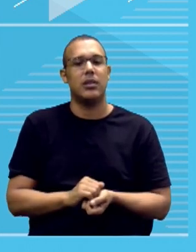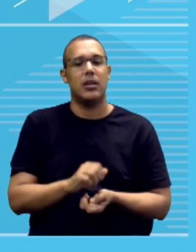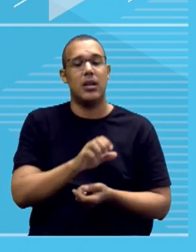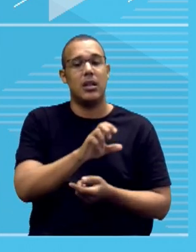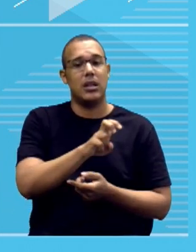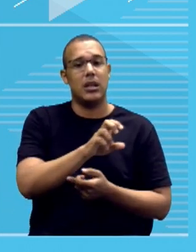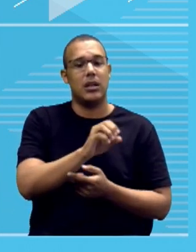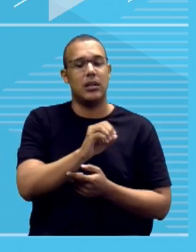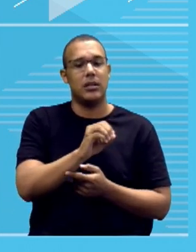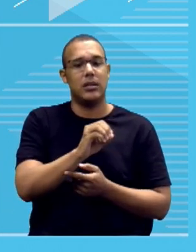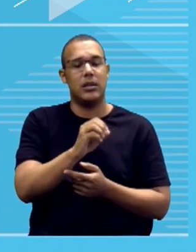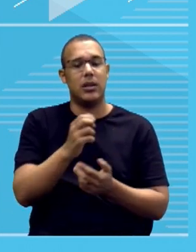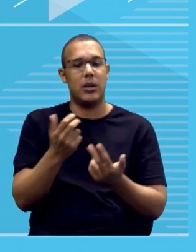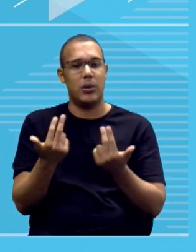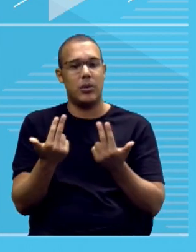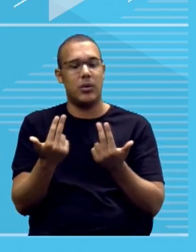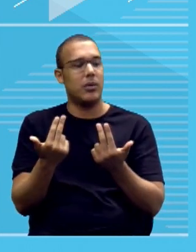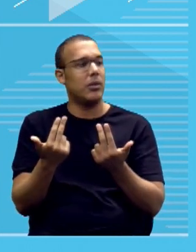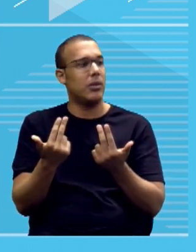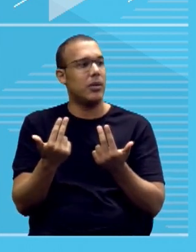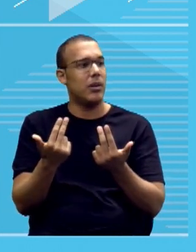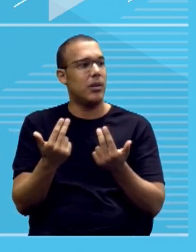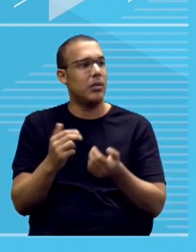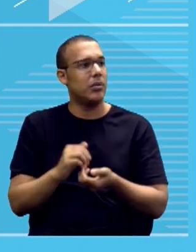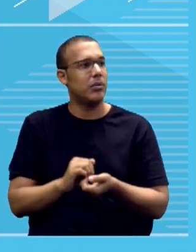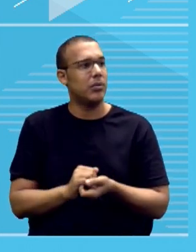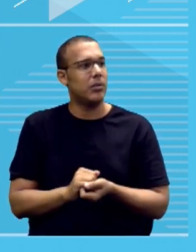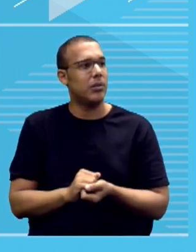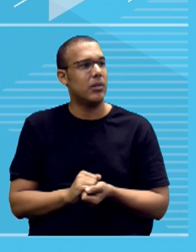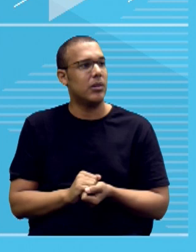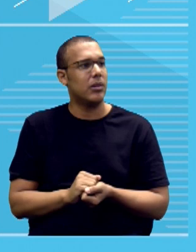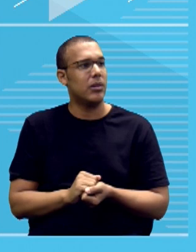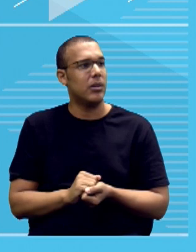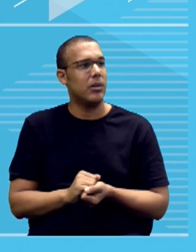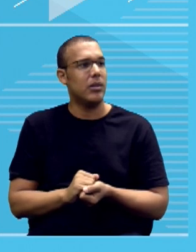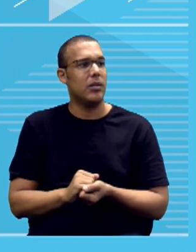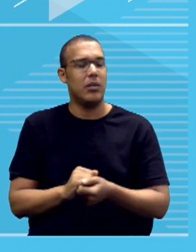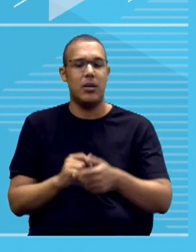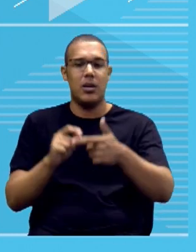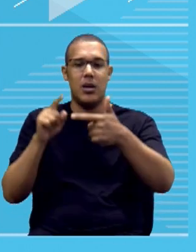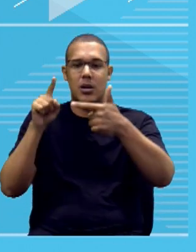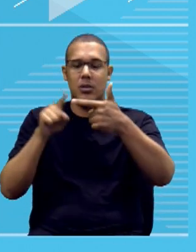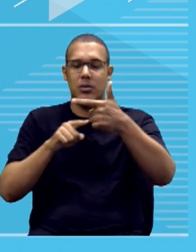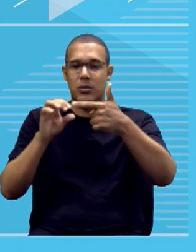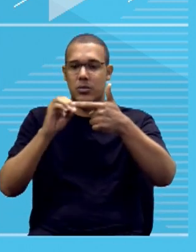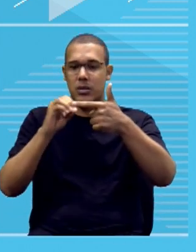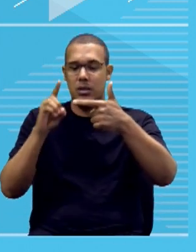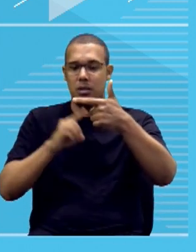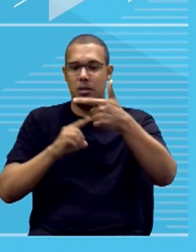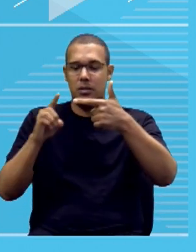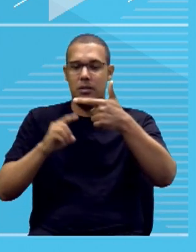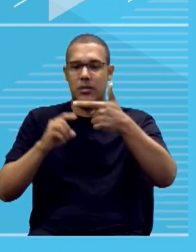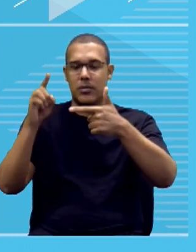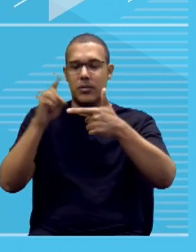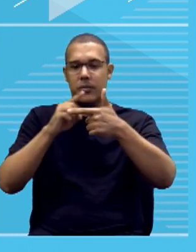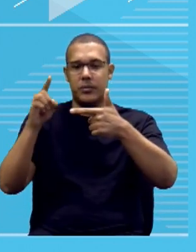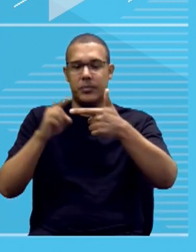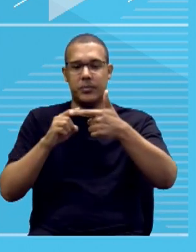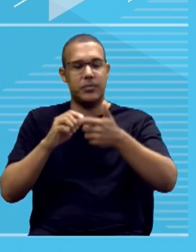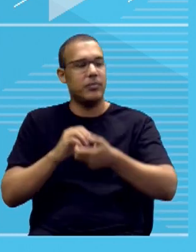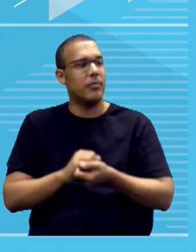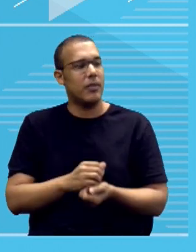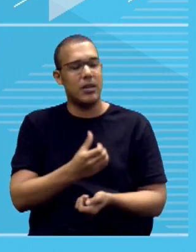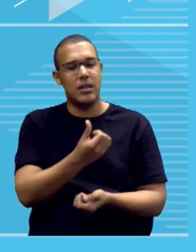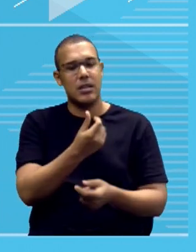bom? Igual. Quem é que eu posso simplificar? 2 zeros de baixo com 2 zeros de cima. 6 vezes 5